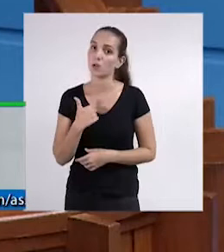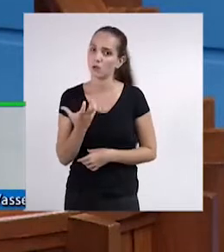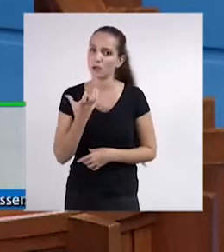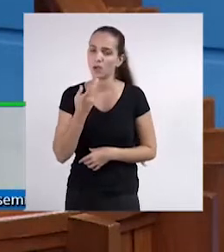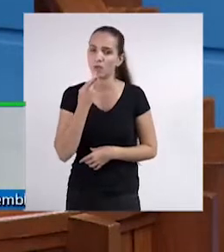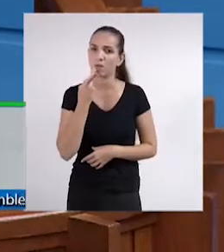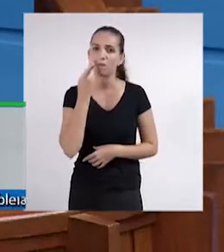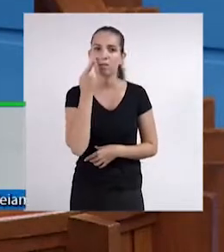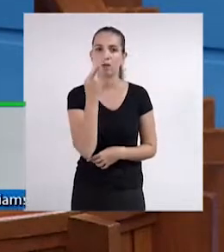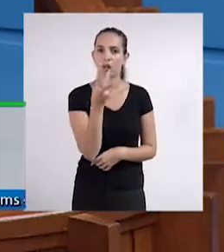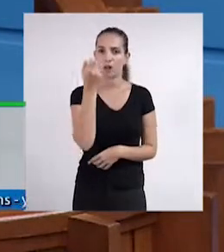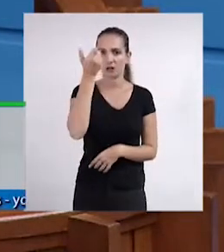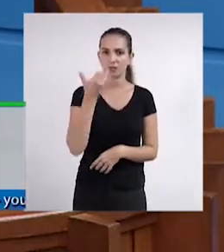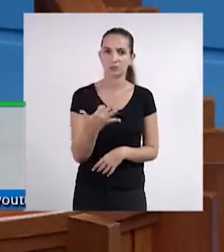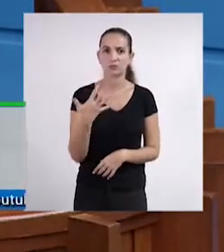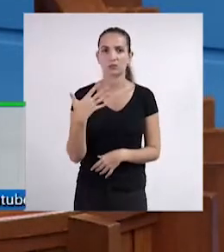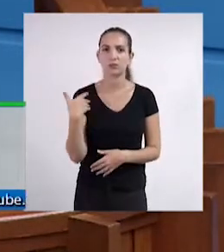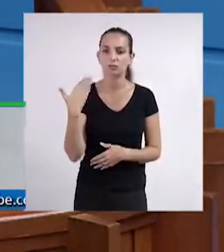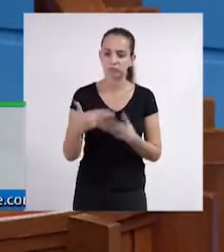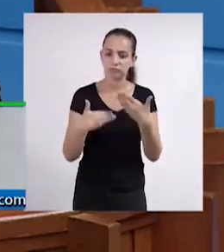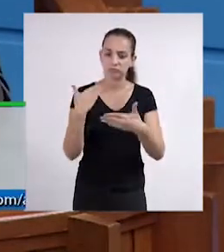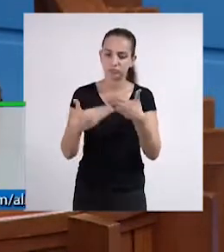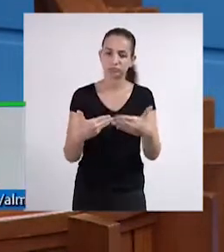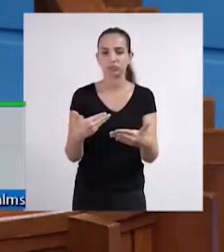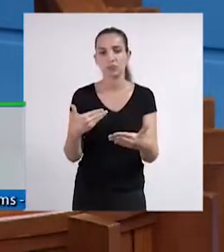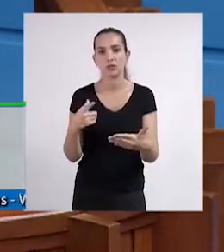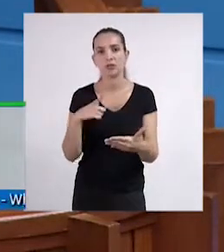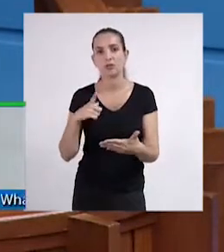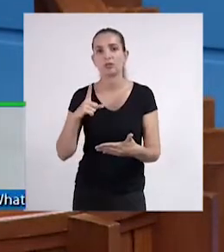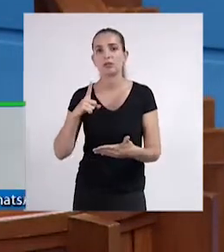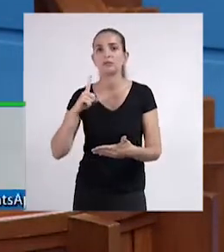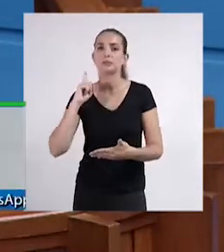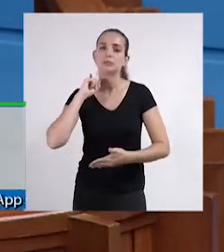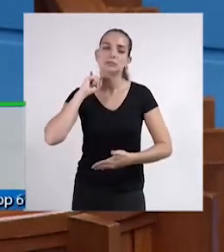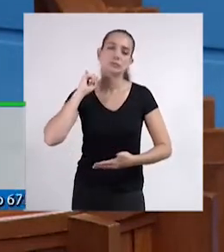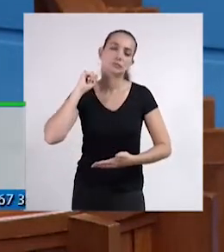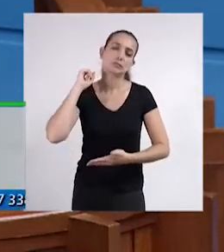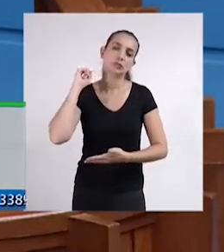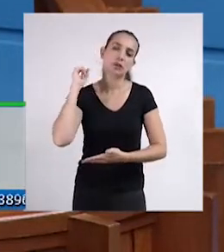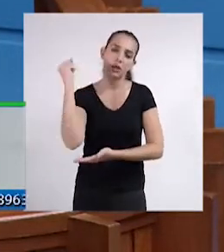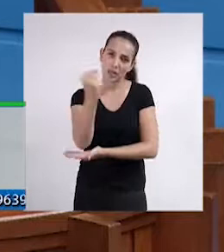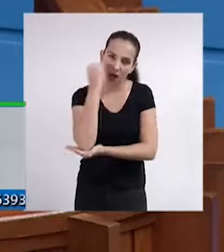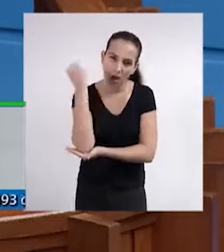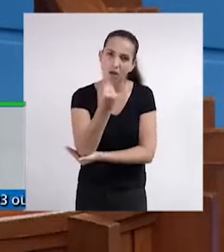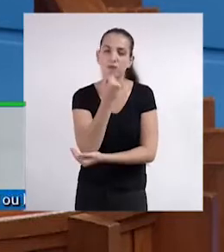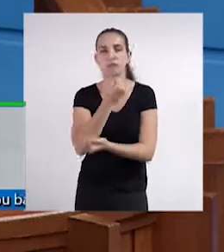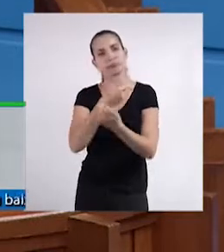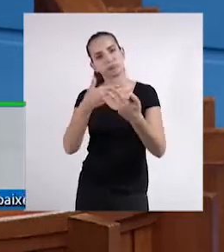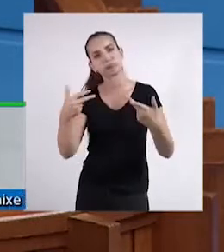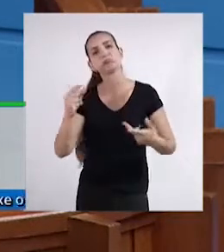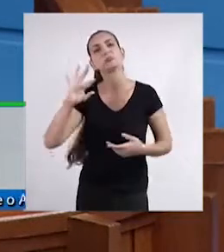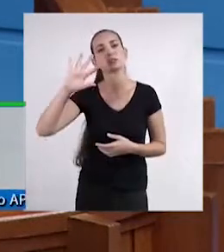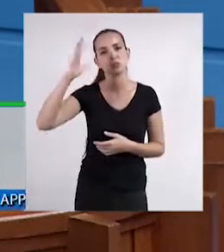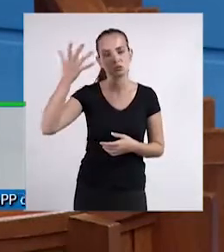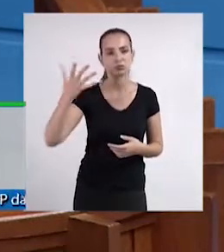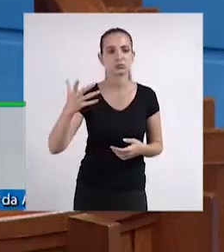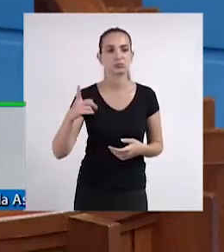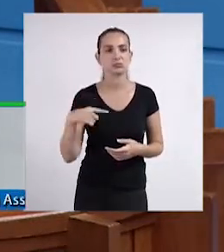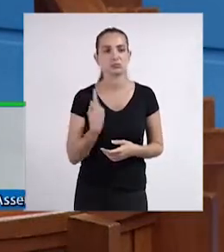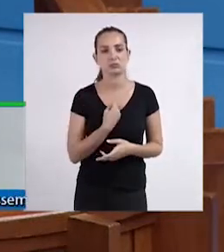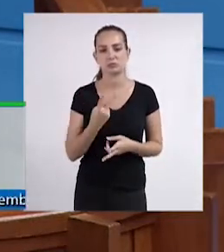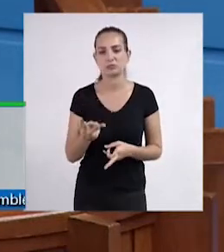das tragédias que vem acontecendo no nosso Brasil, que nós costumamos chamar de fatalidade, mas que, se